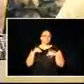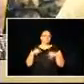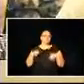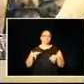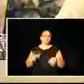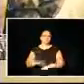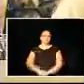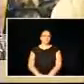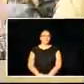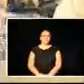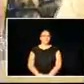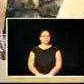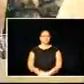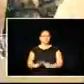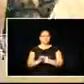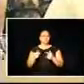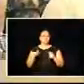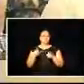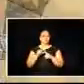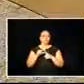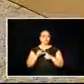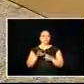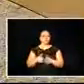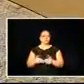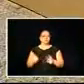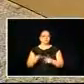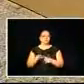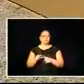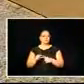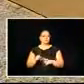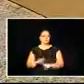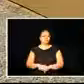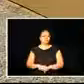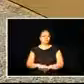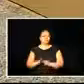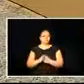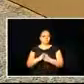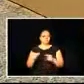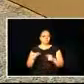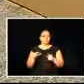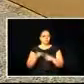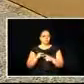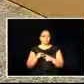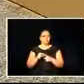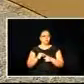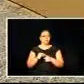ordem, senhor presidente. Pela ordem, senhor presidente. Pela ordem, senhor presidente.